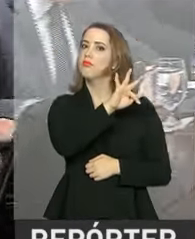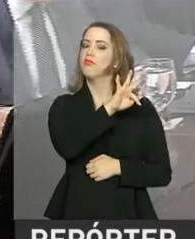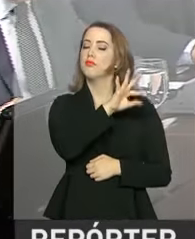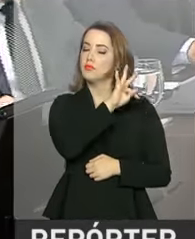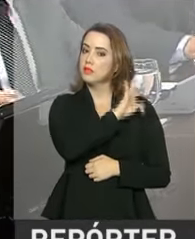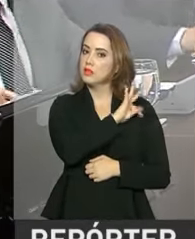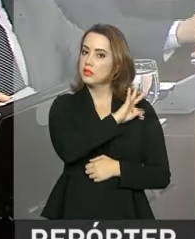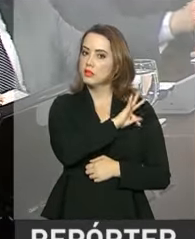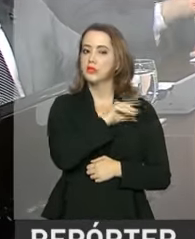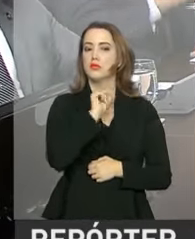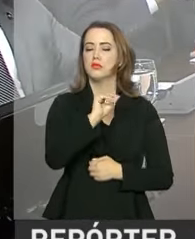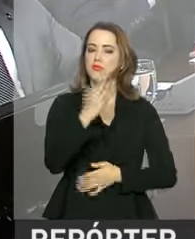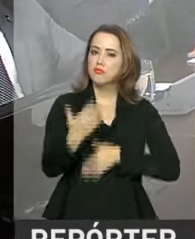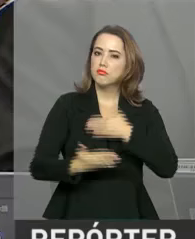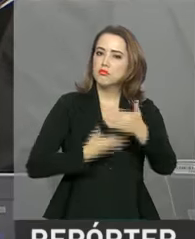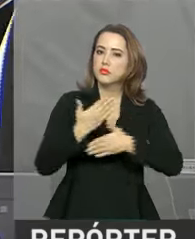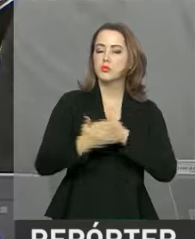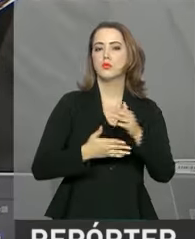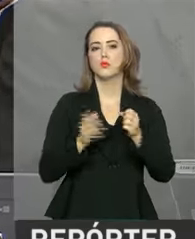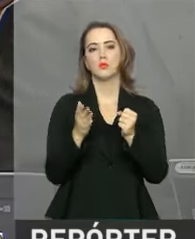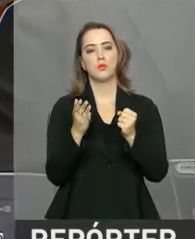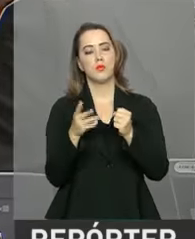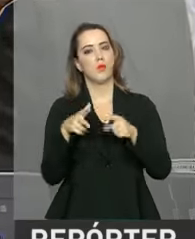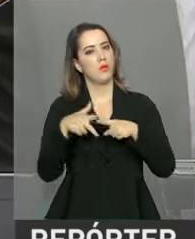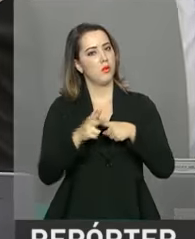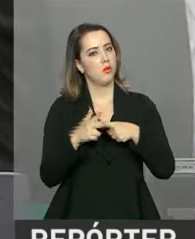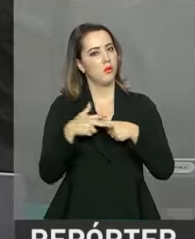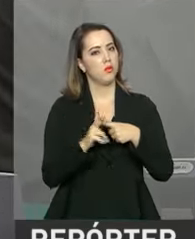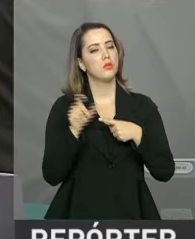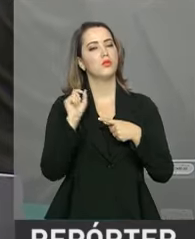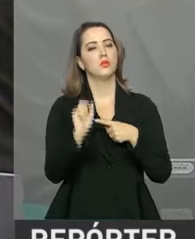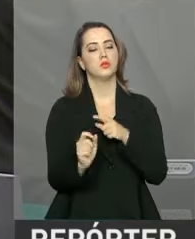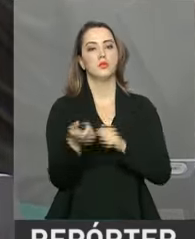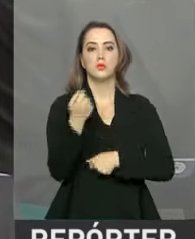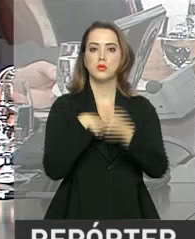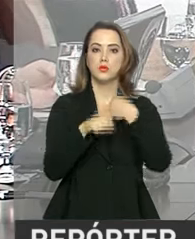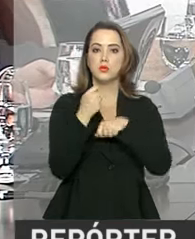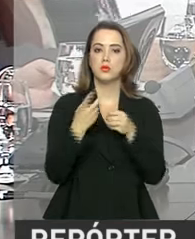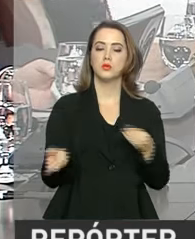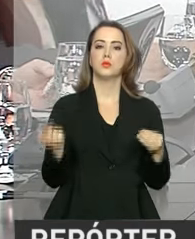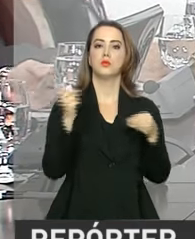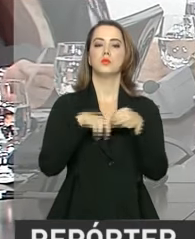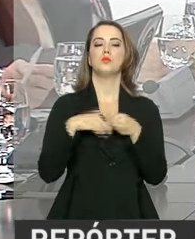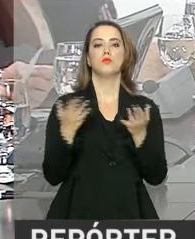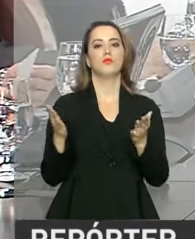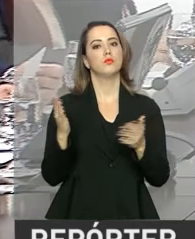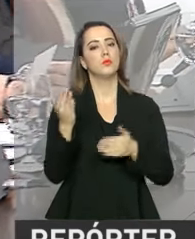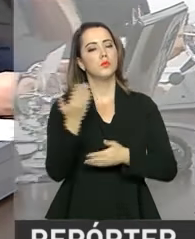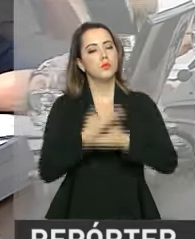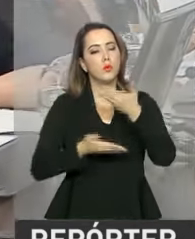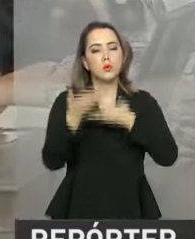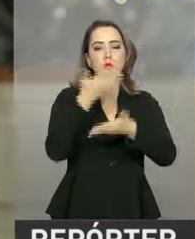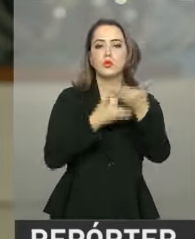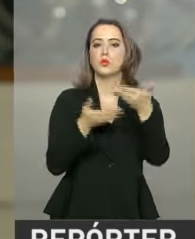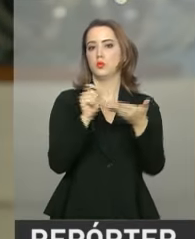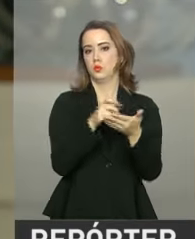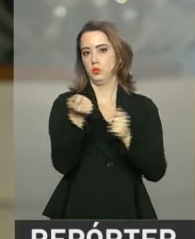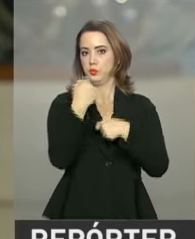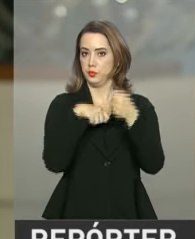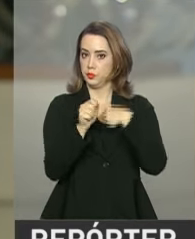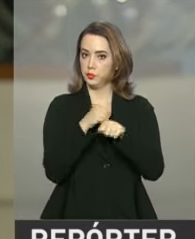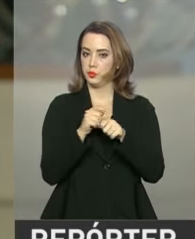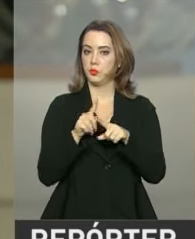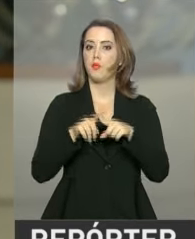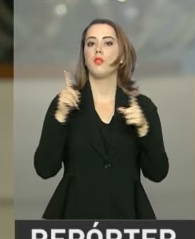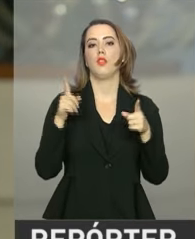reformas estruturais que farão com que a economia brasileira volte a apresentar crescimento econômico. Mas